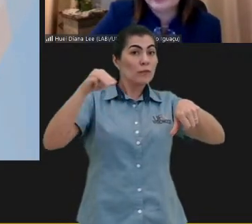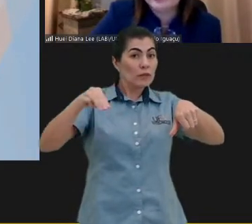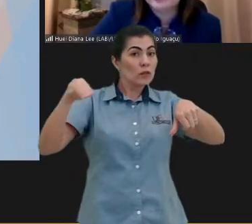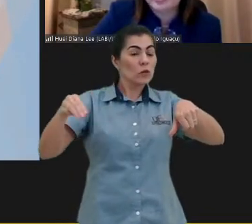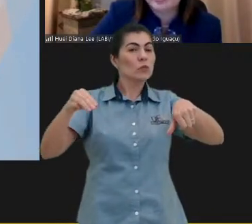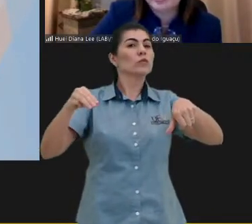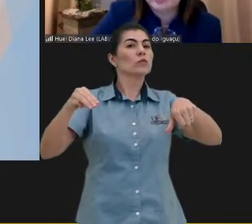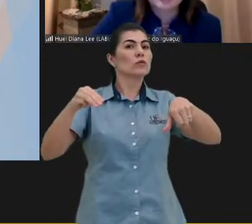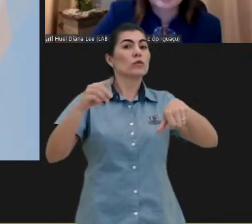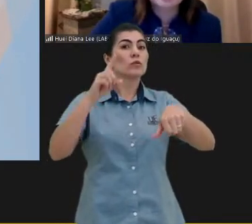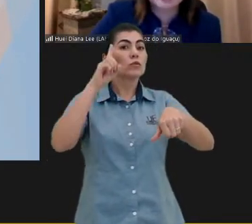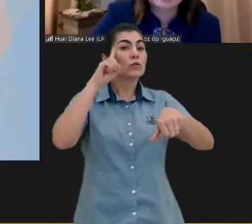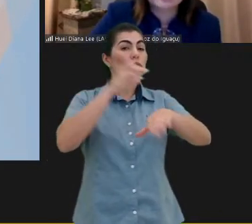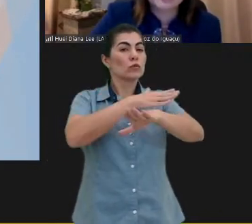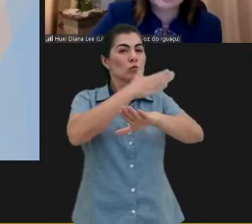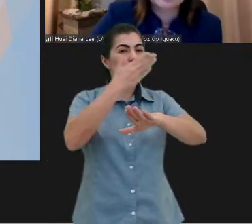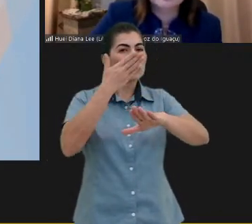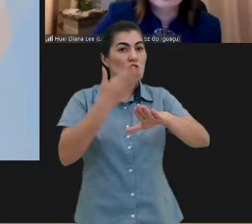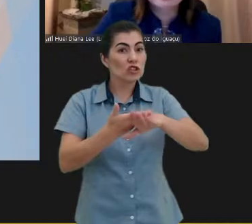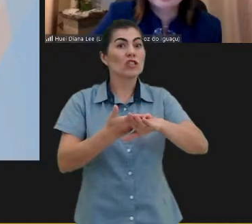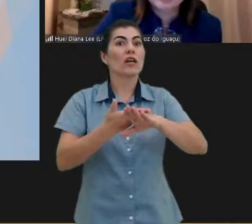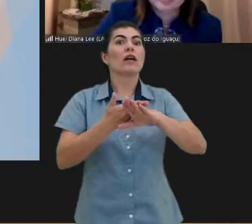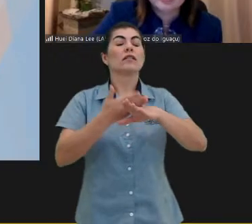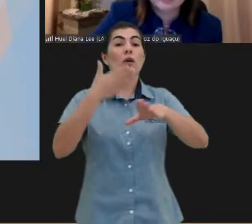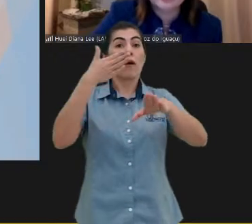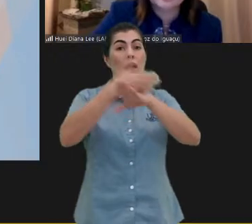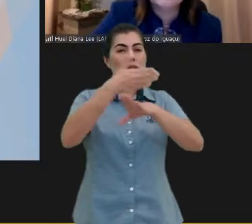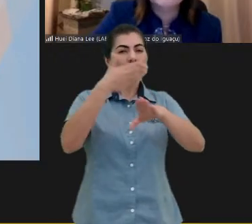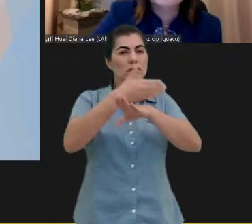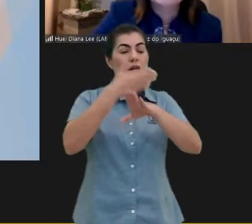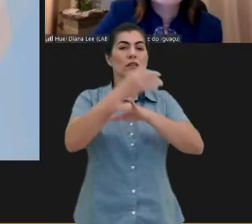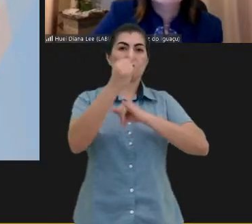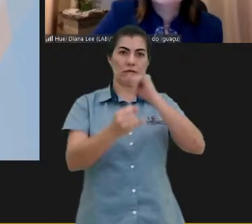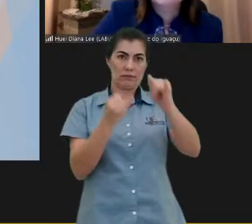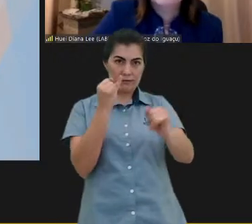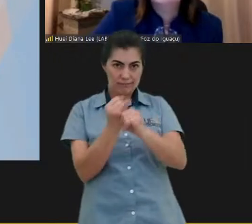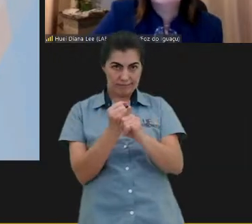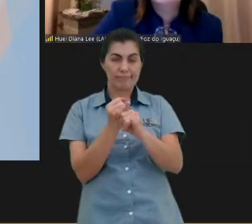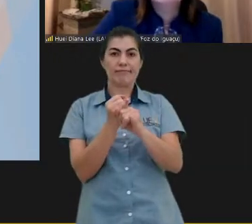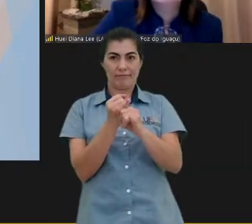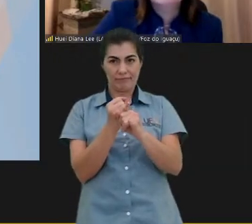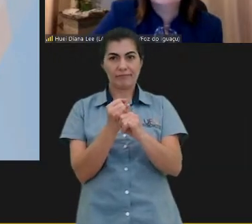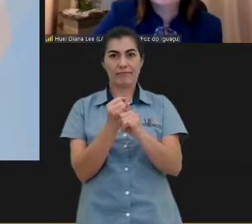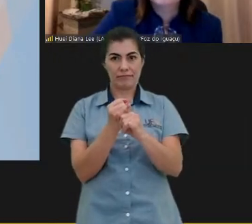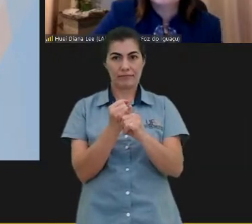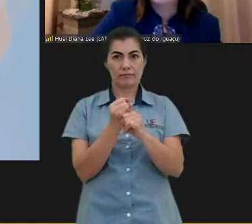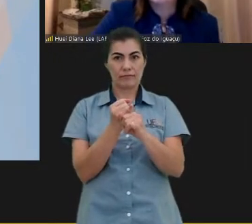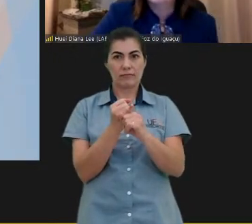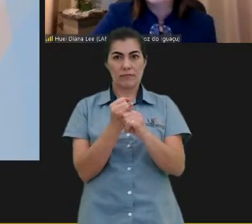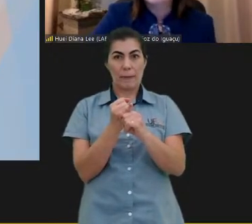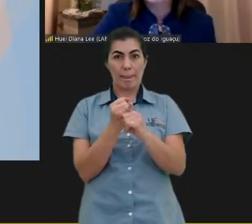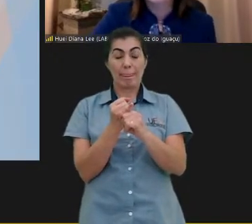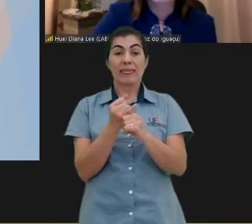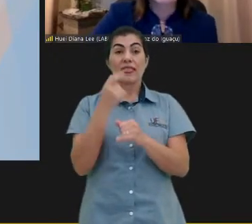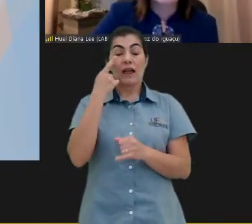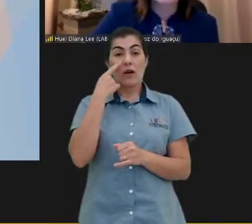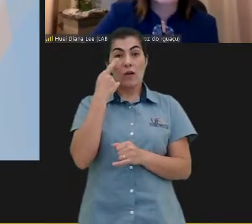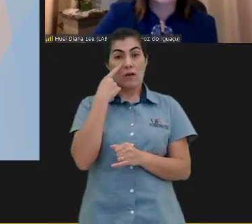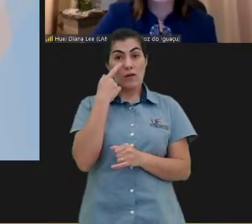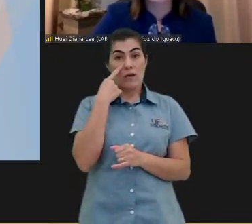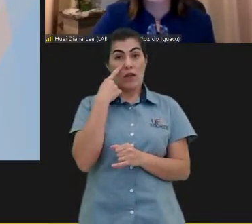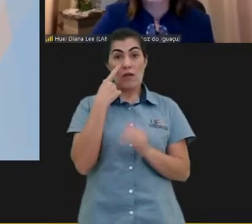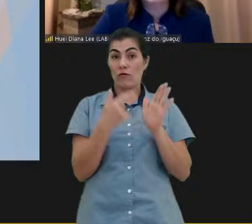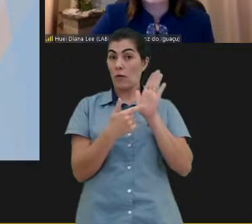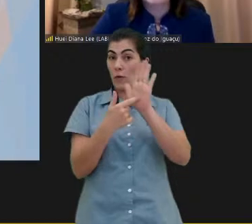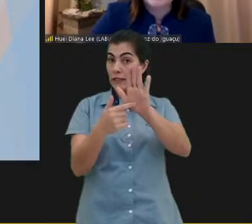trafegam pela internet. A gente está aqui focando em internet. Então, claro que eu vou fazer um suspense com vocês, eu não vou